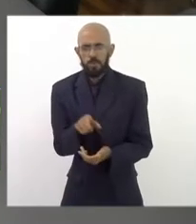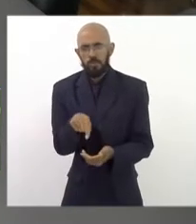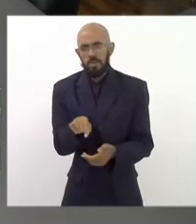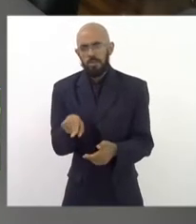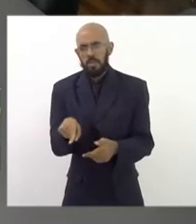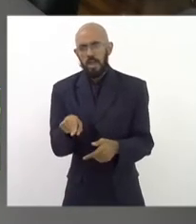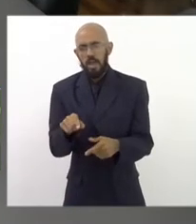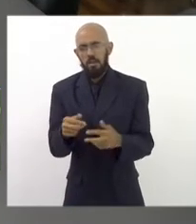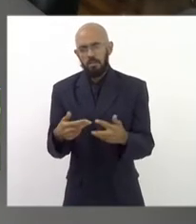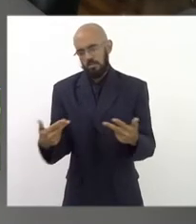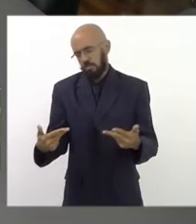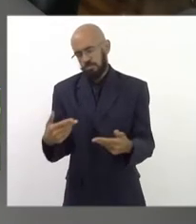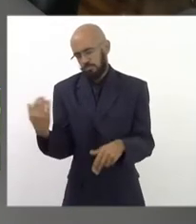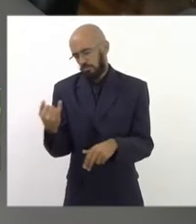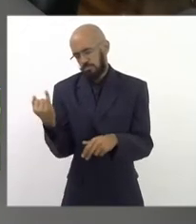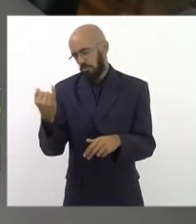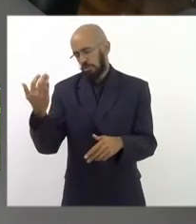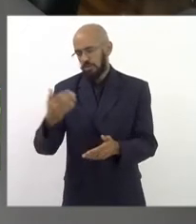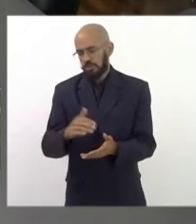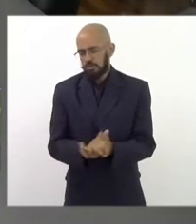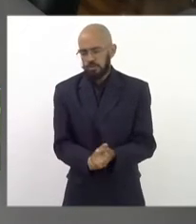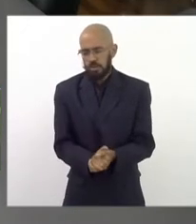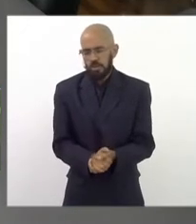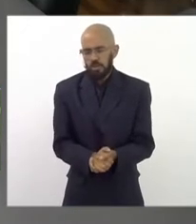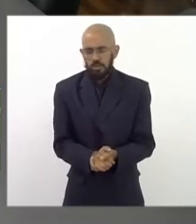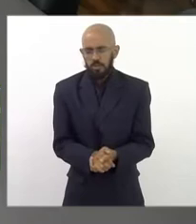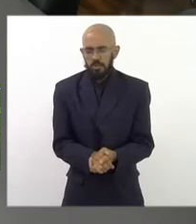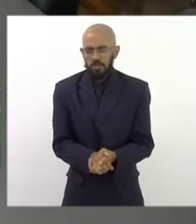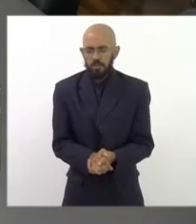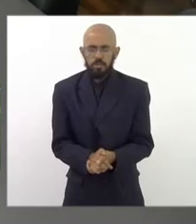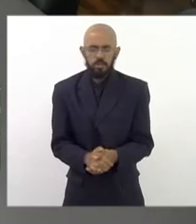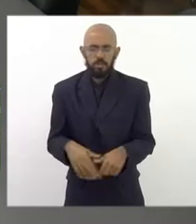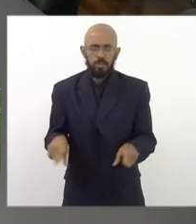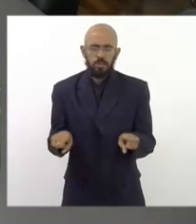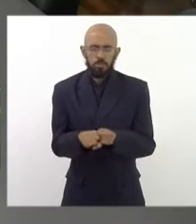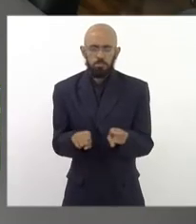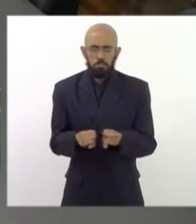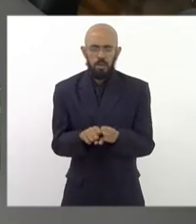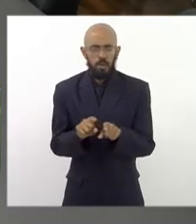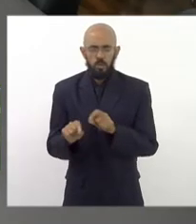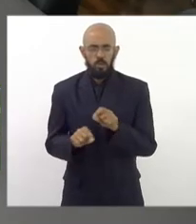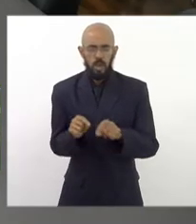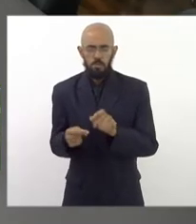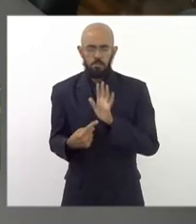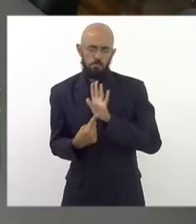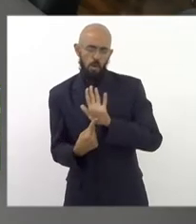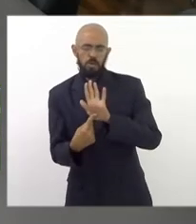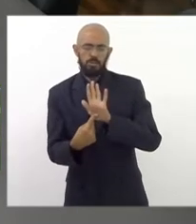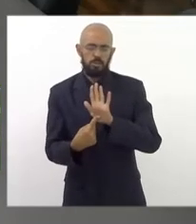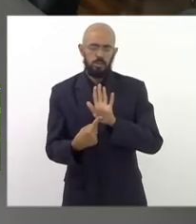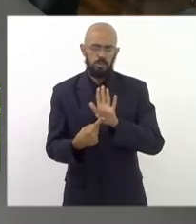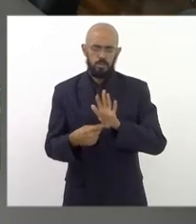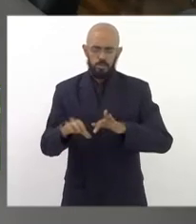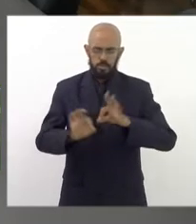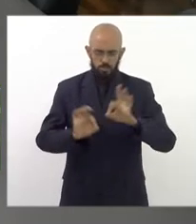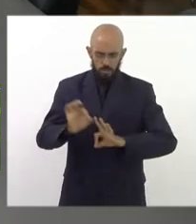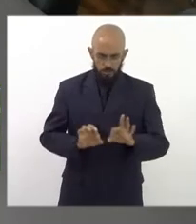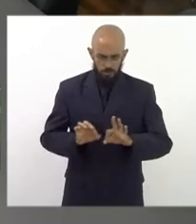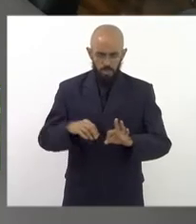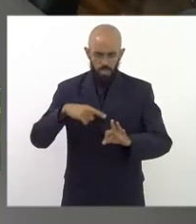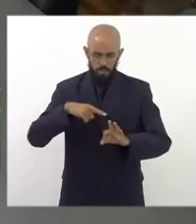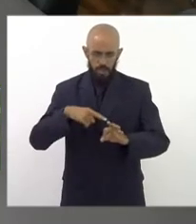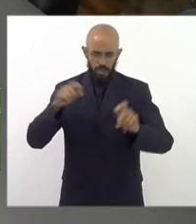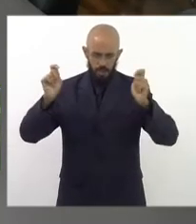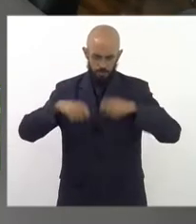ponto. Isso já por si só mostra que o plano tem capacidade